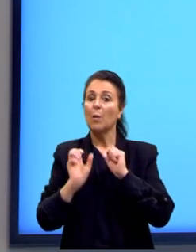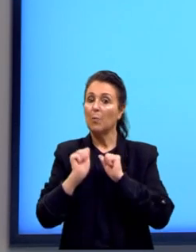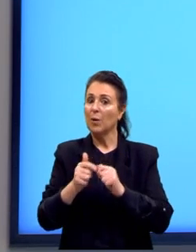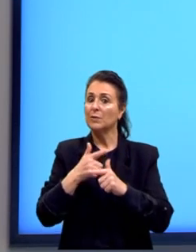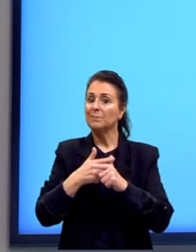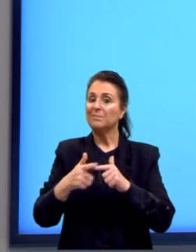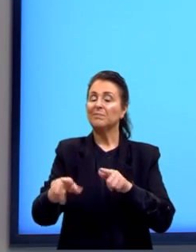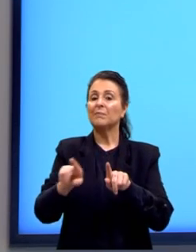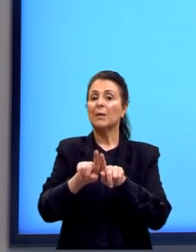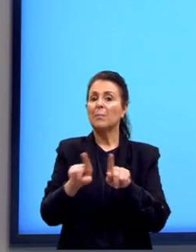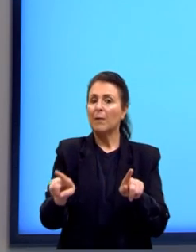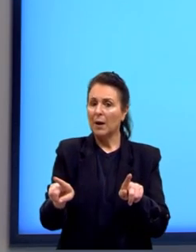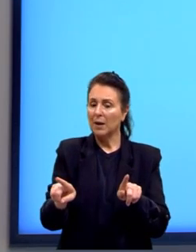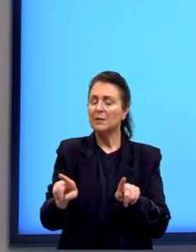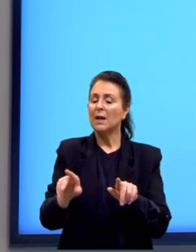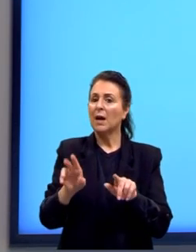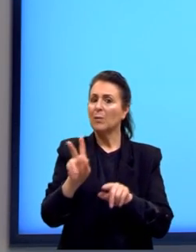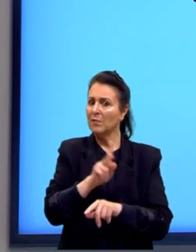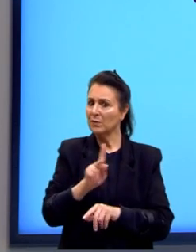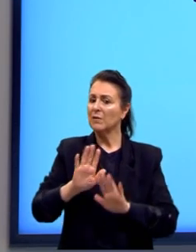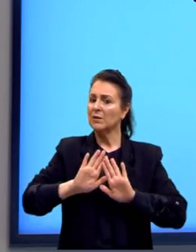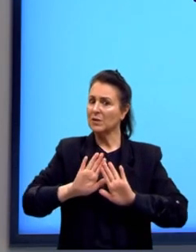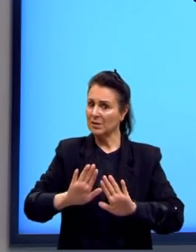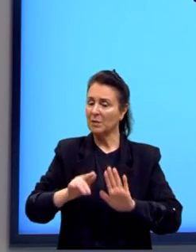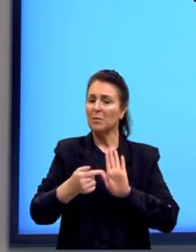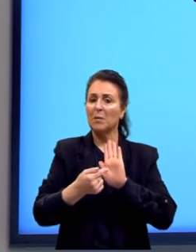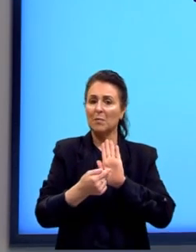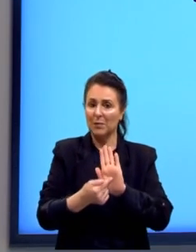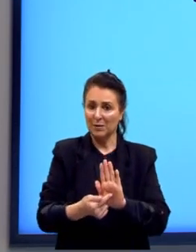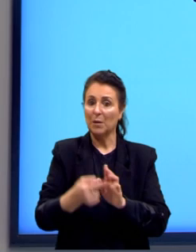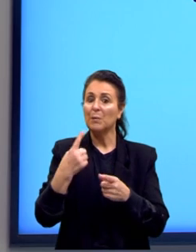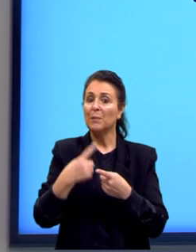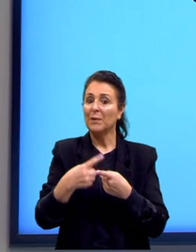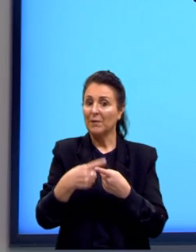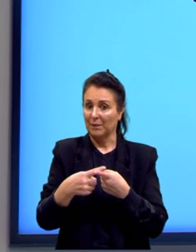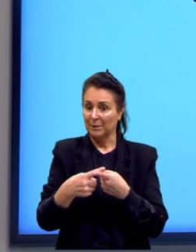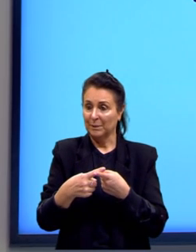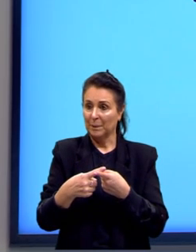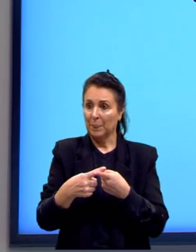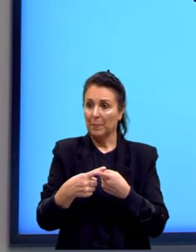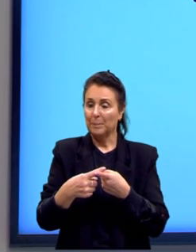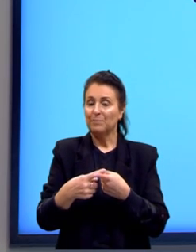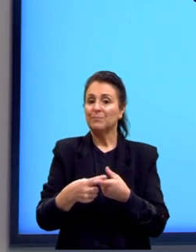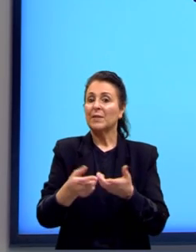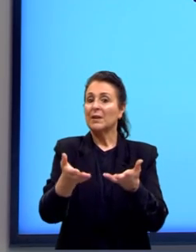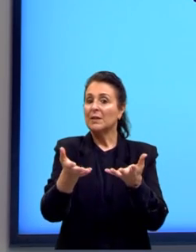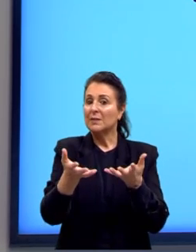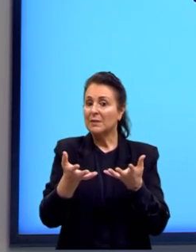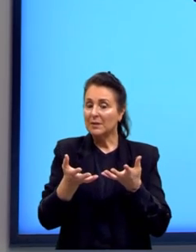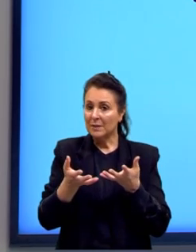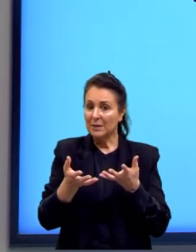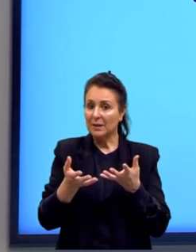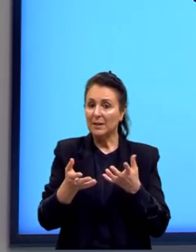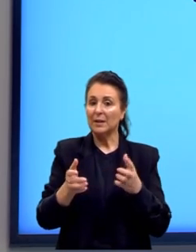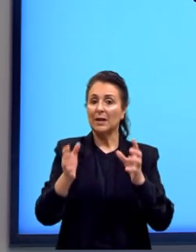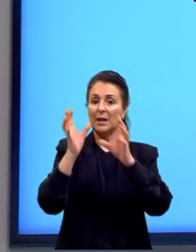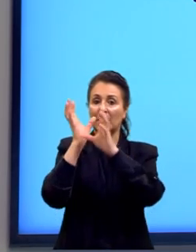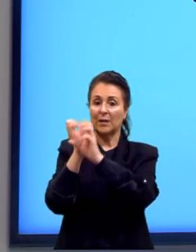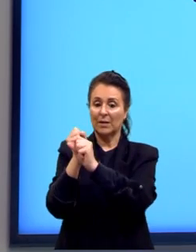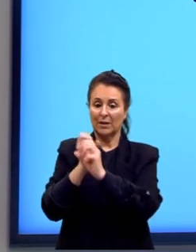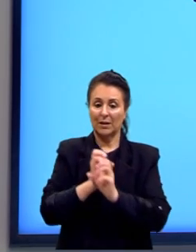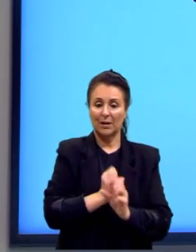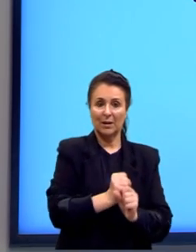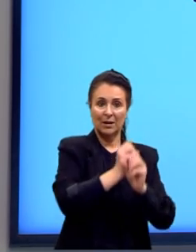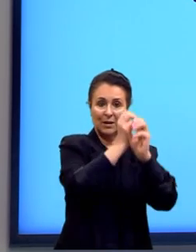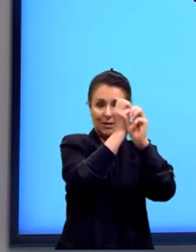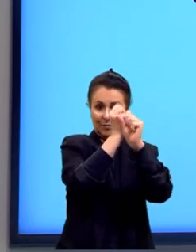ser dividido mas eu vou deixar nesse formato e vou mostrar para vocês o porquê nós queremos então o perímetro que é três